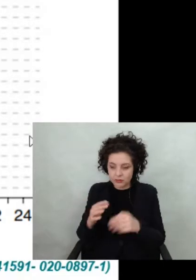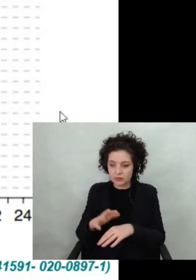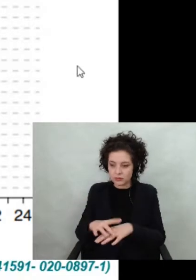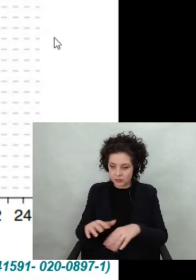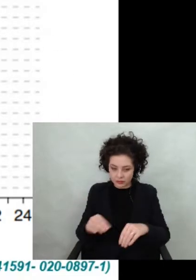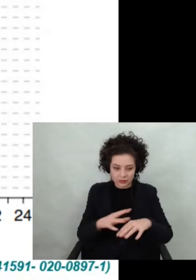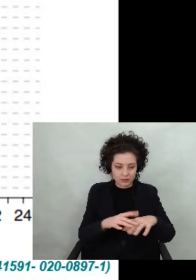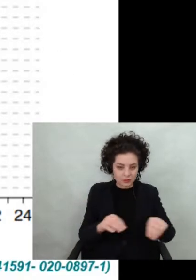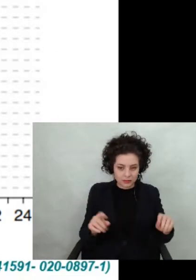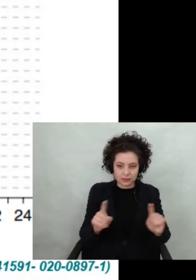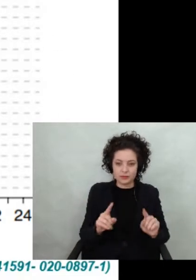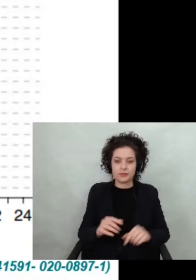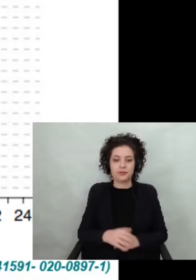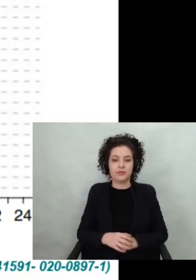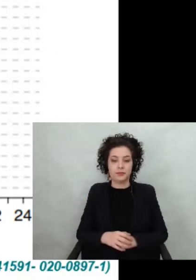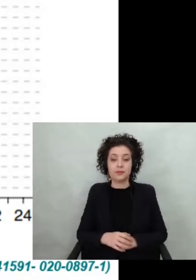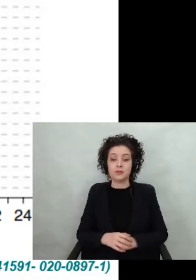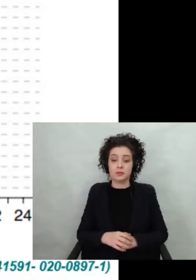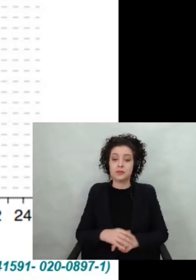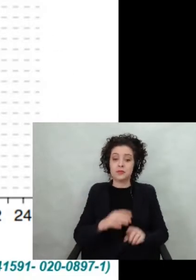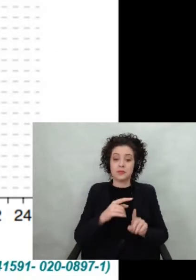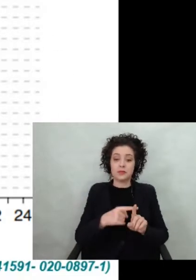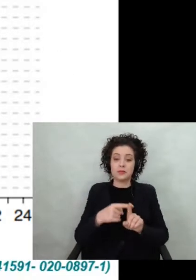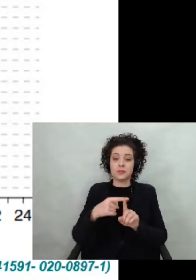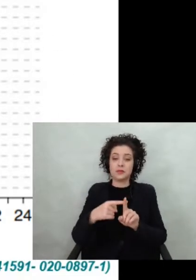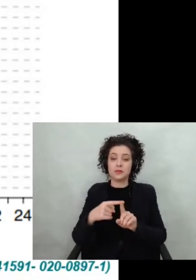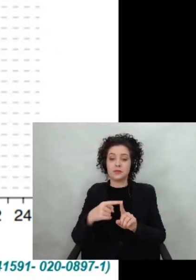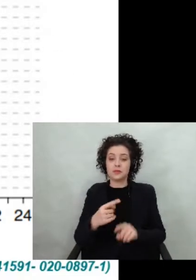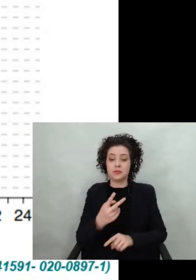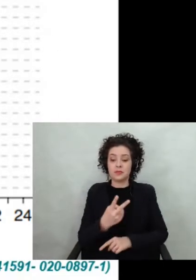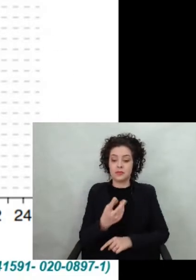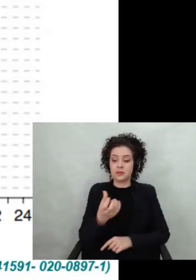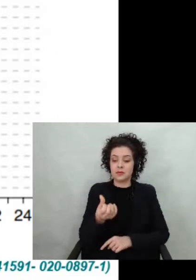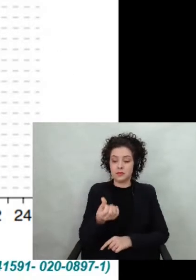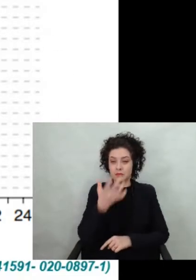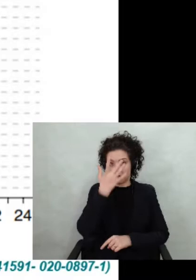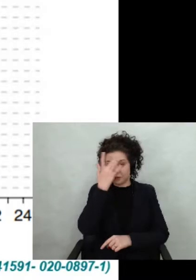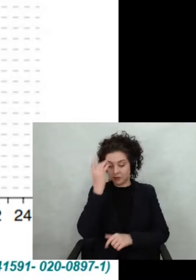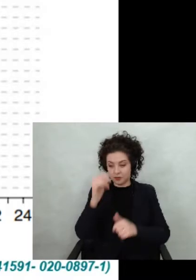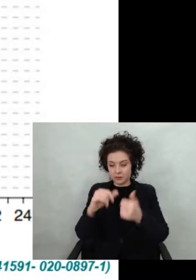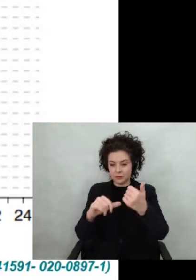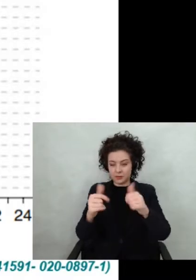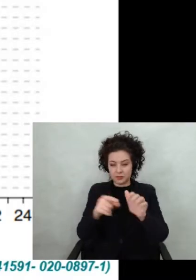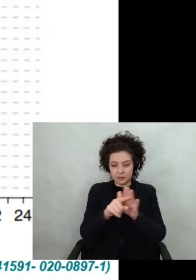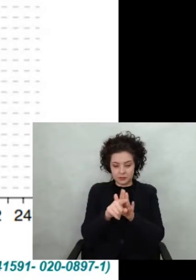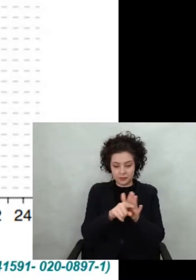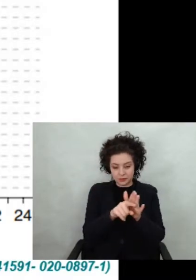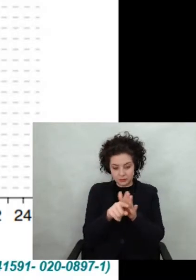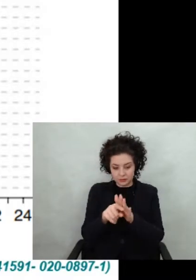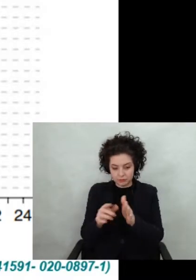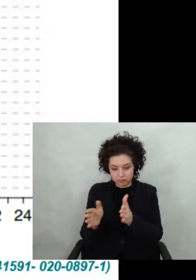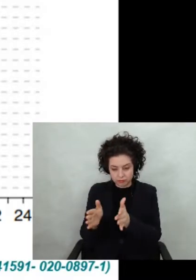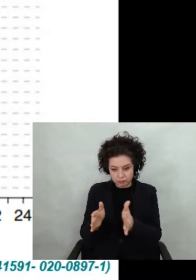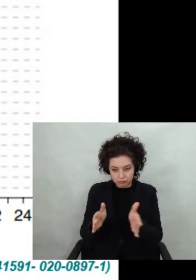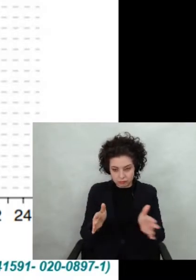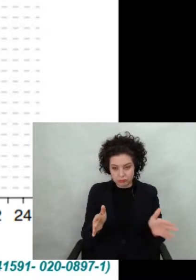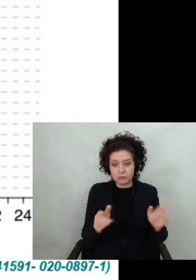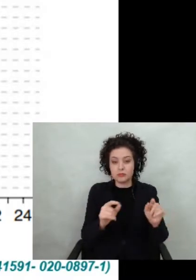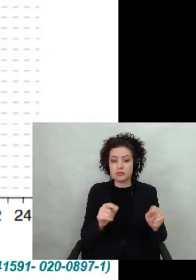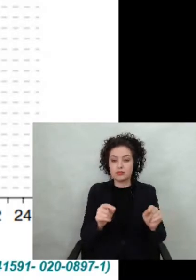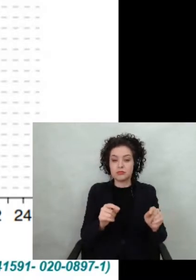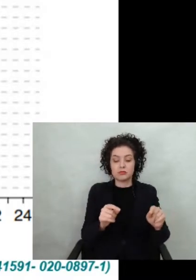mostra exatamente isso, foram 26 indivíduos avaliados, e a soroconversão para IgG, em 10 deles